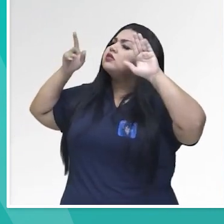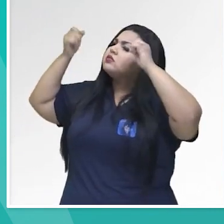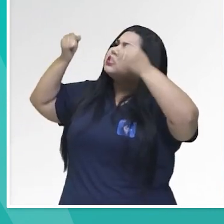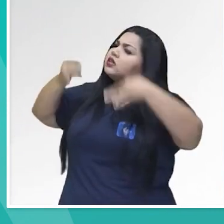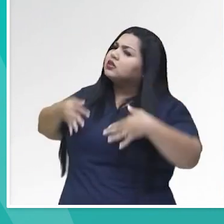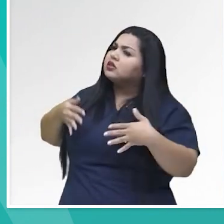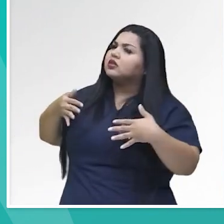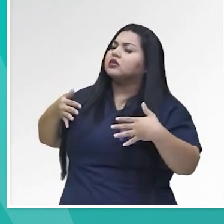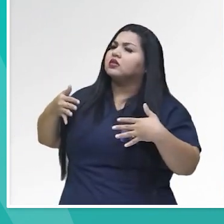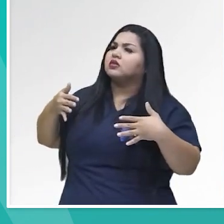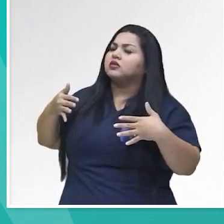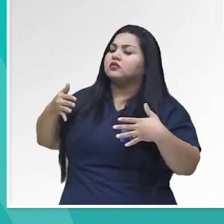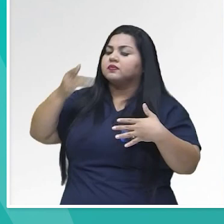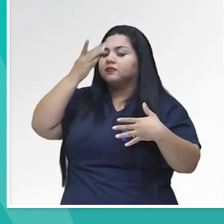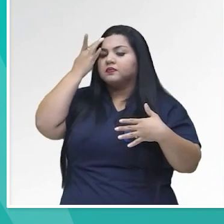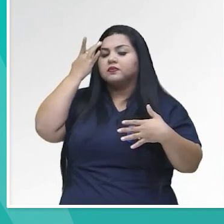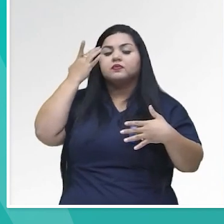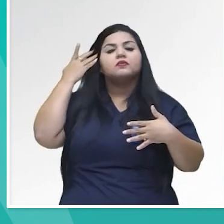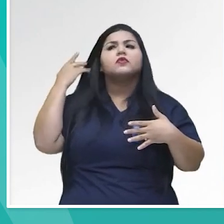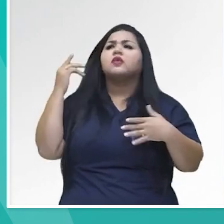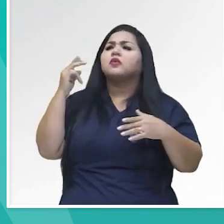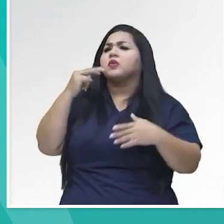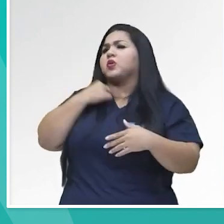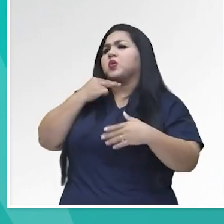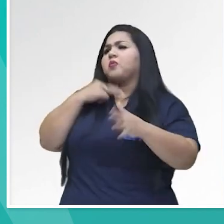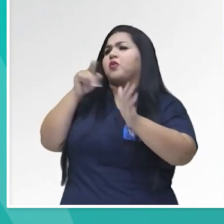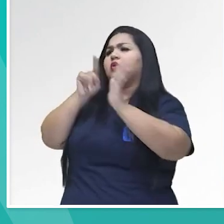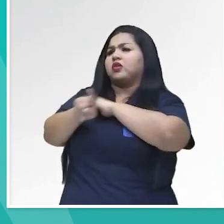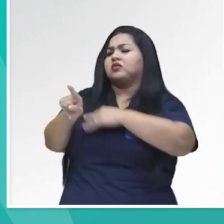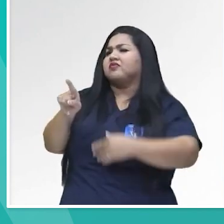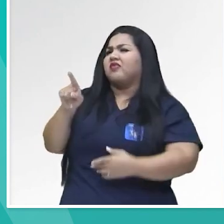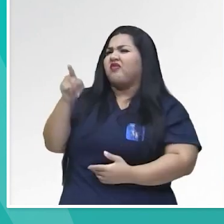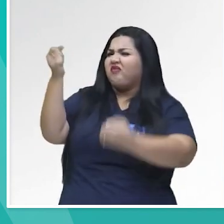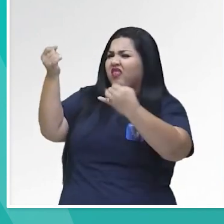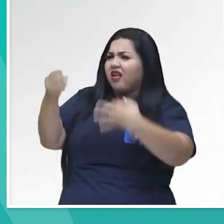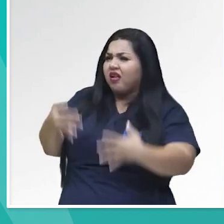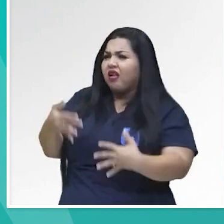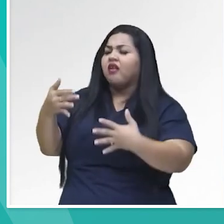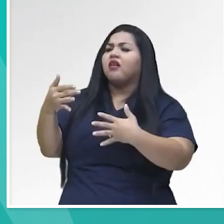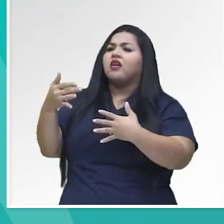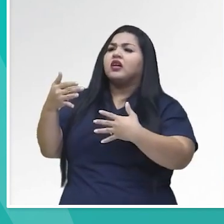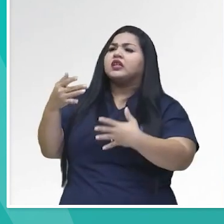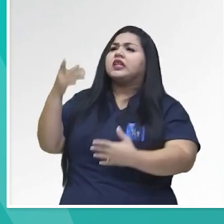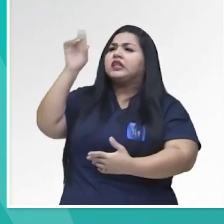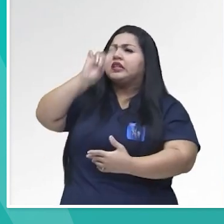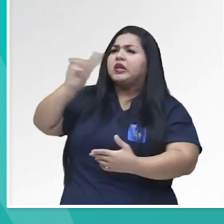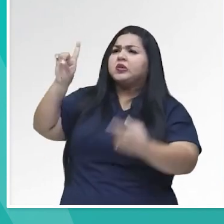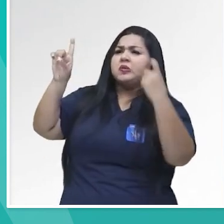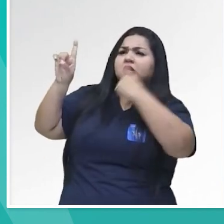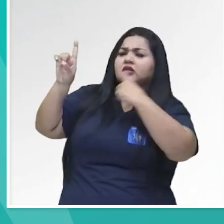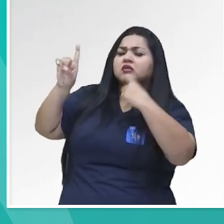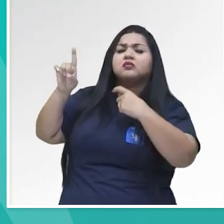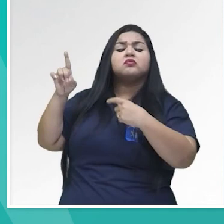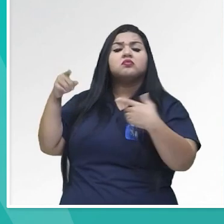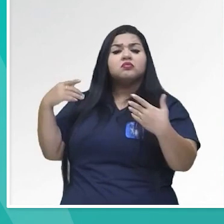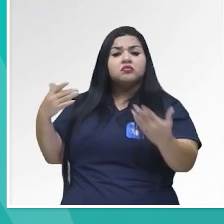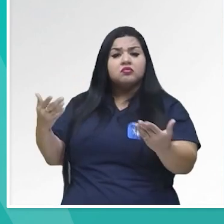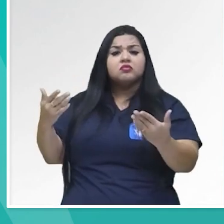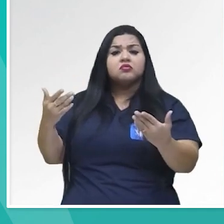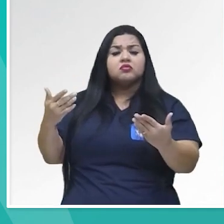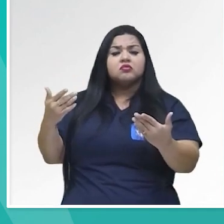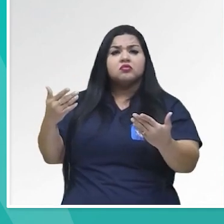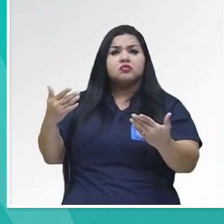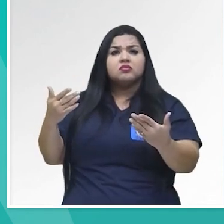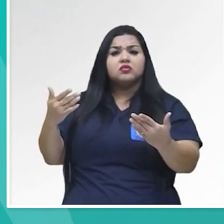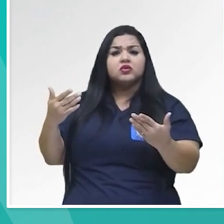questionar, olha, você não pode falar se Deus não existe. Se você falar que Deus não existe, então